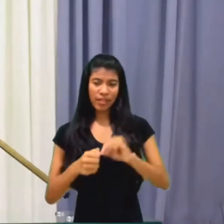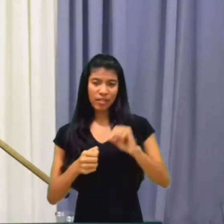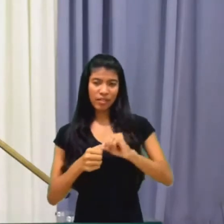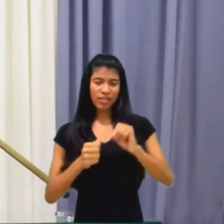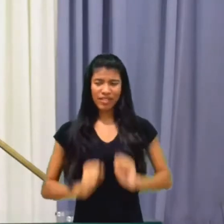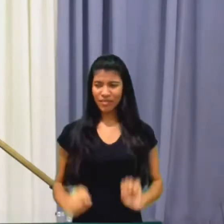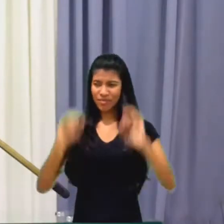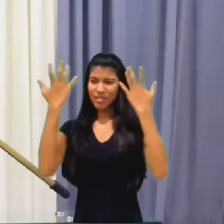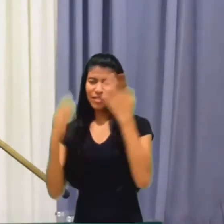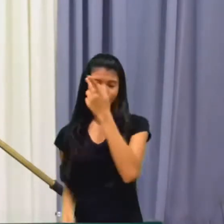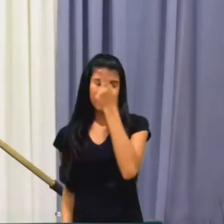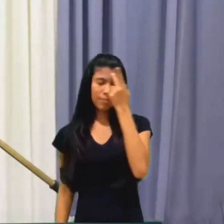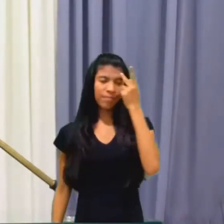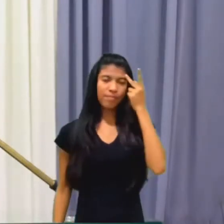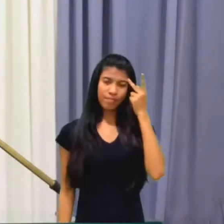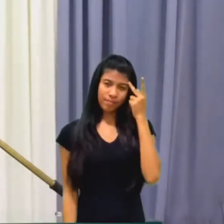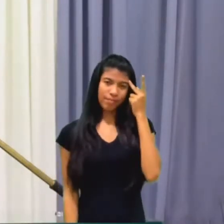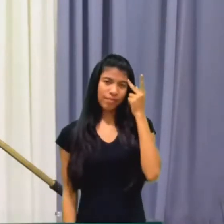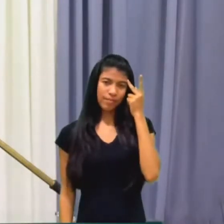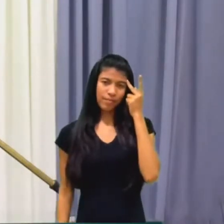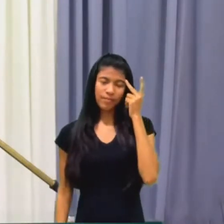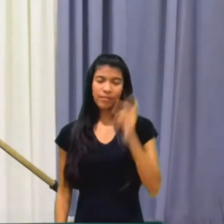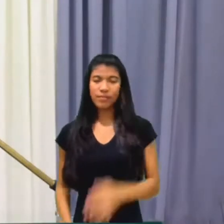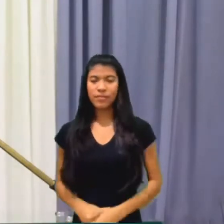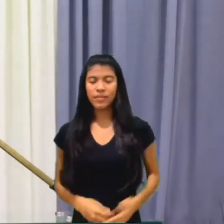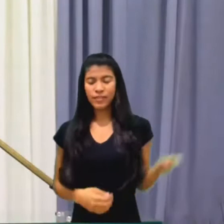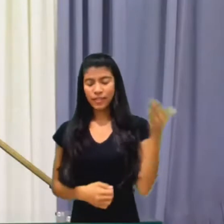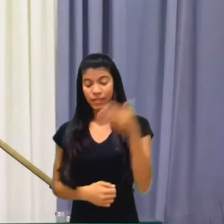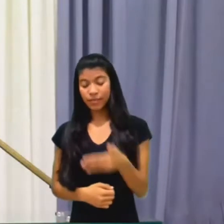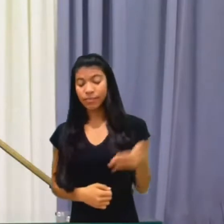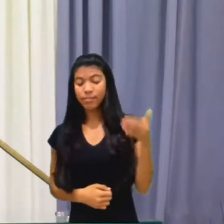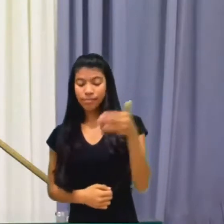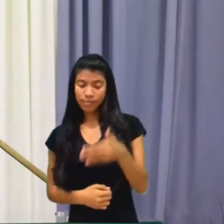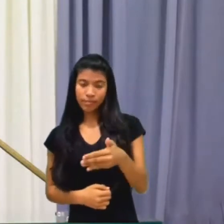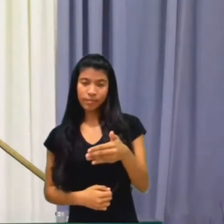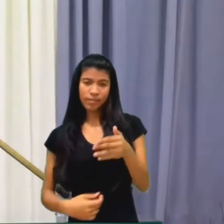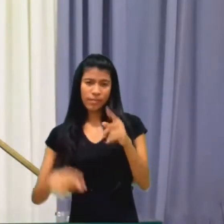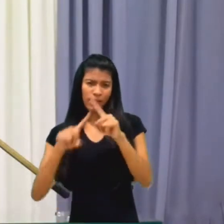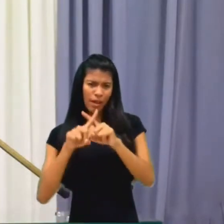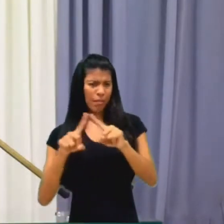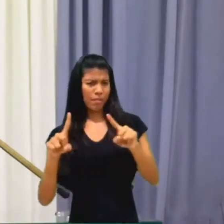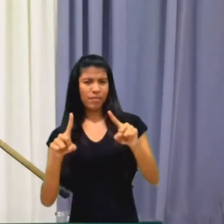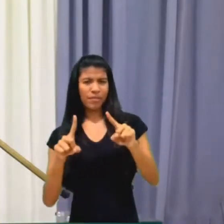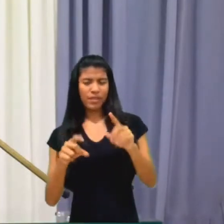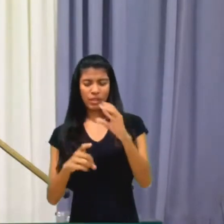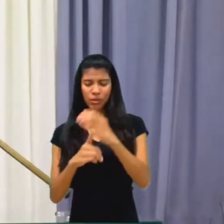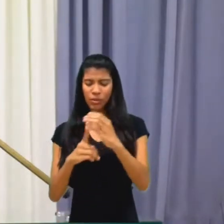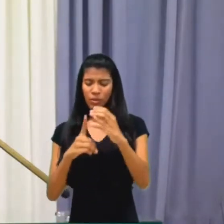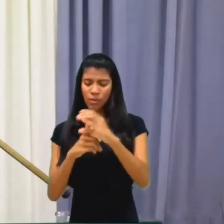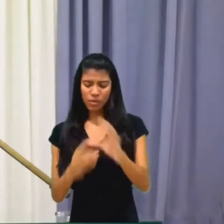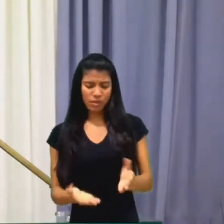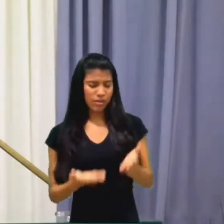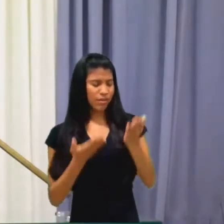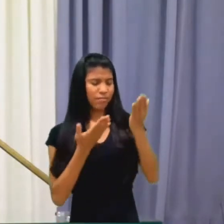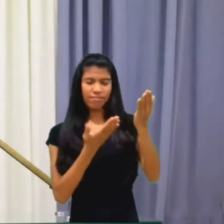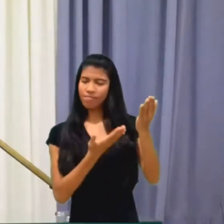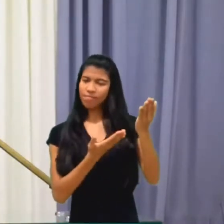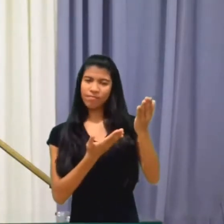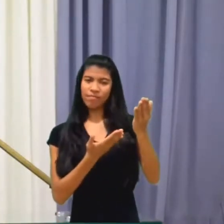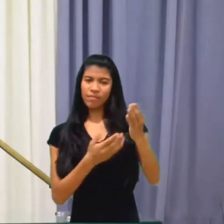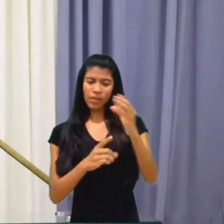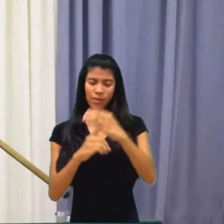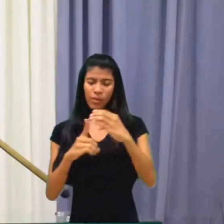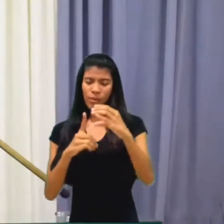para as pessoas que presenciam. Mas este não é o culto a Deus. Um culto a Deus não é um